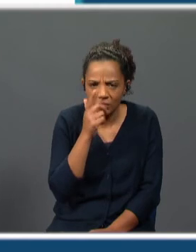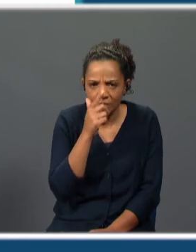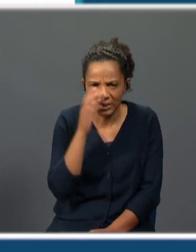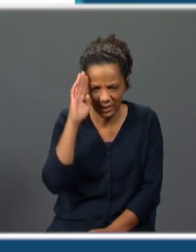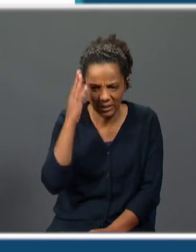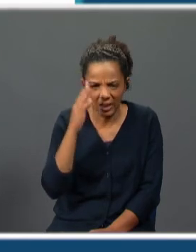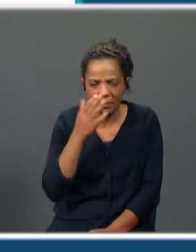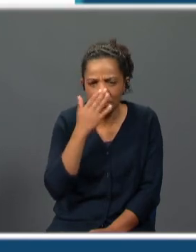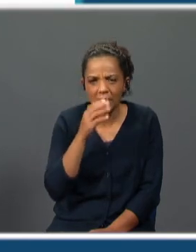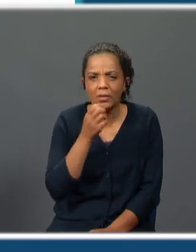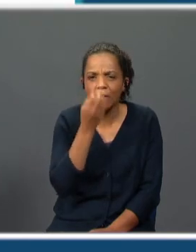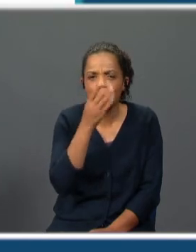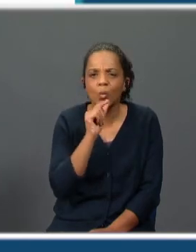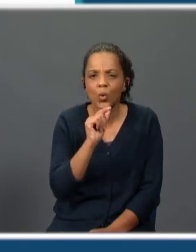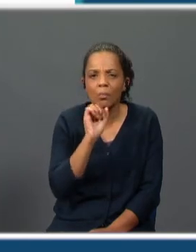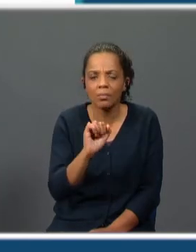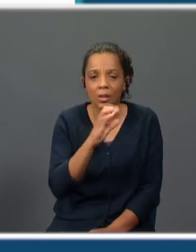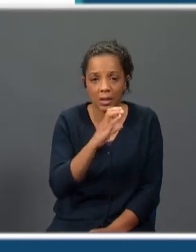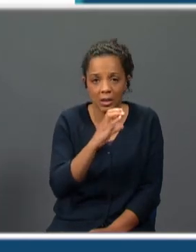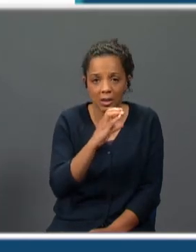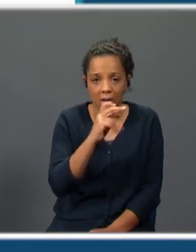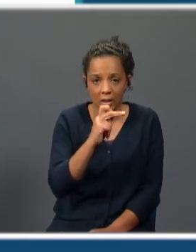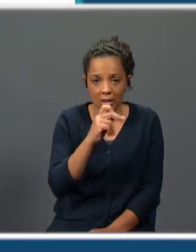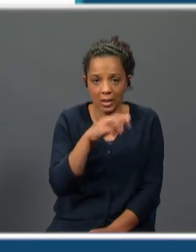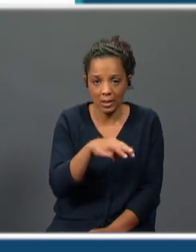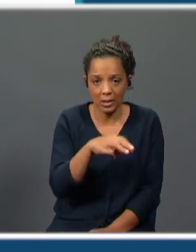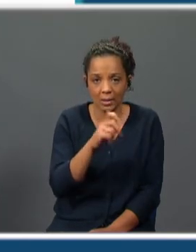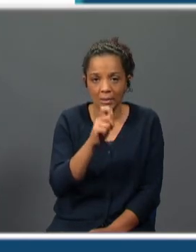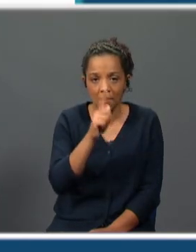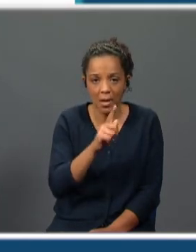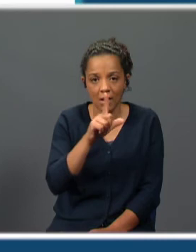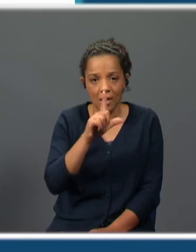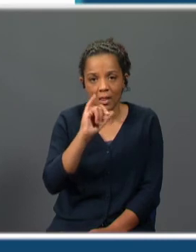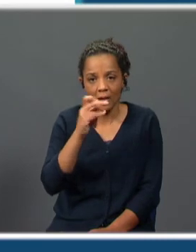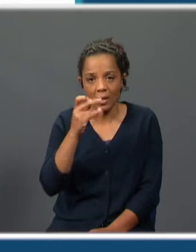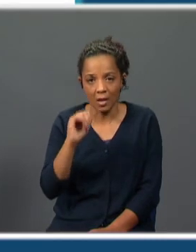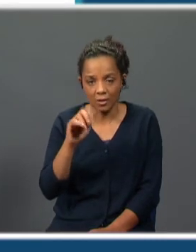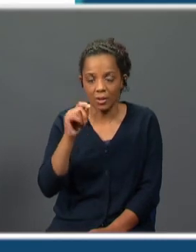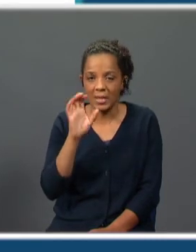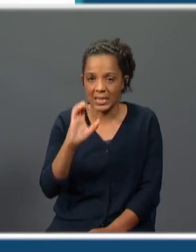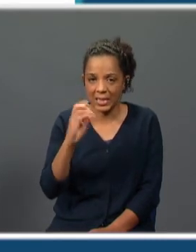quê? Camélias. E camélias também tem o som que...